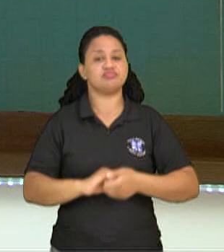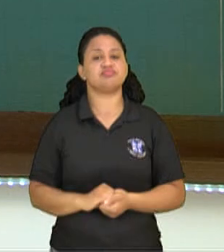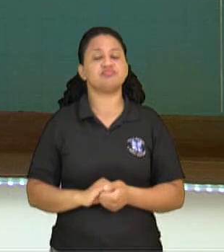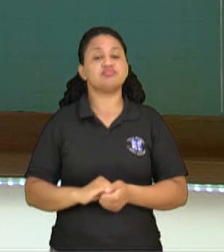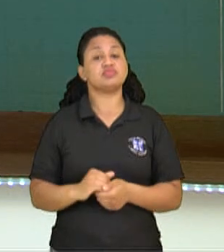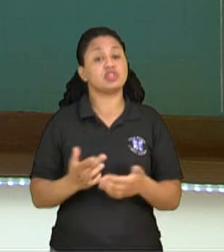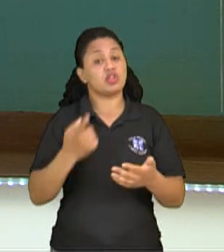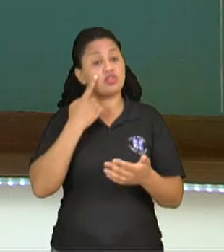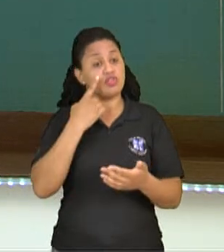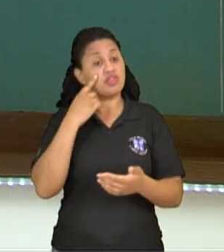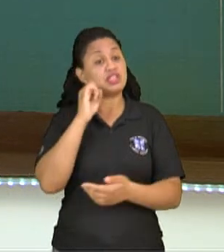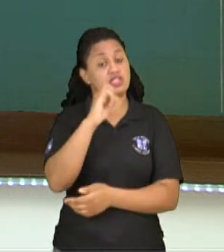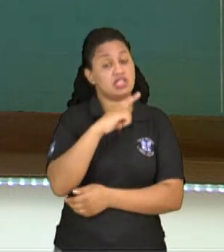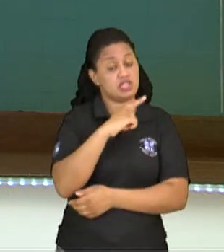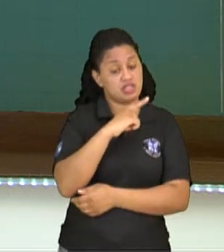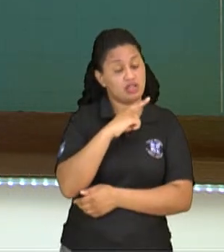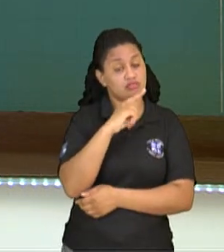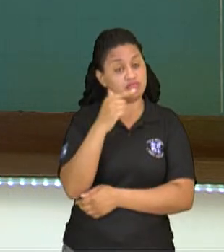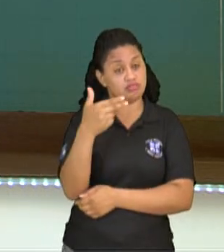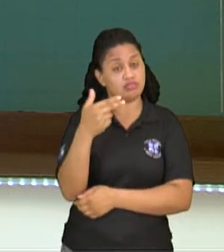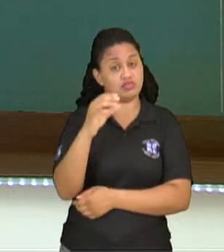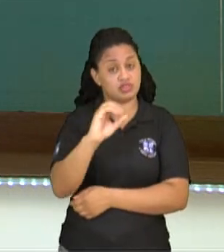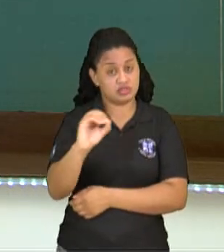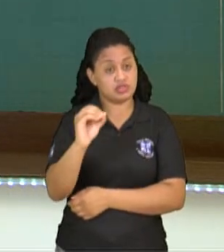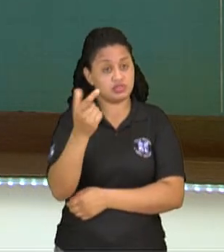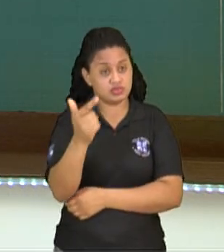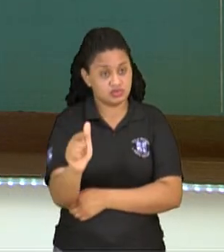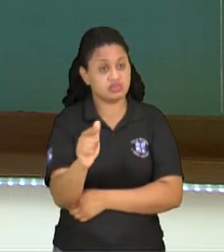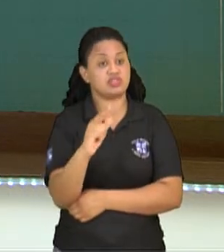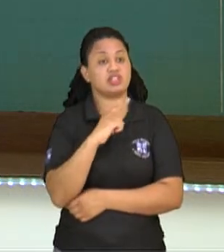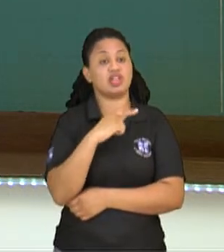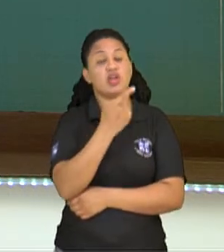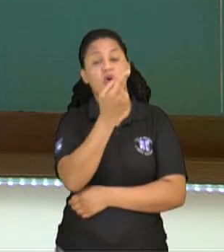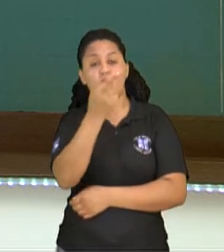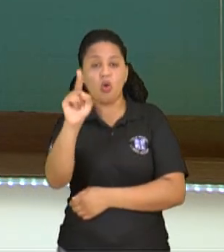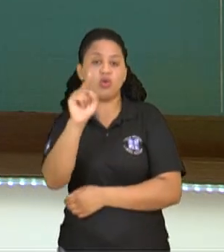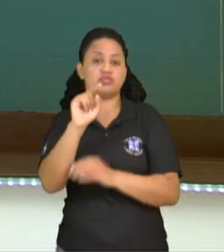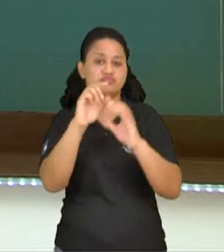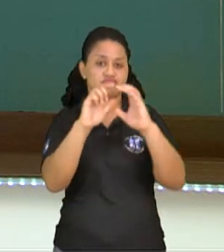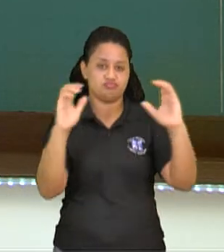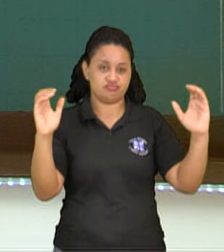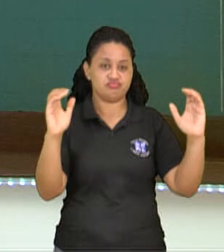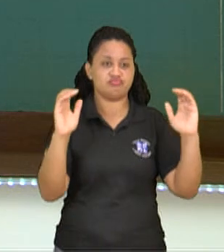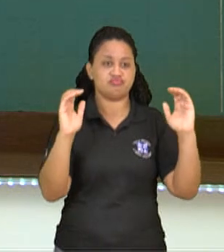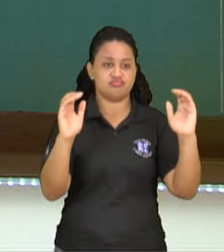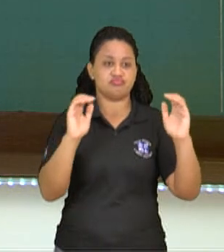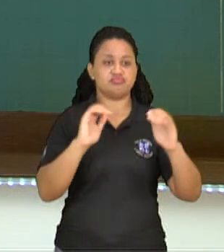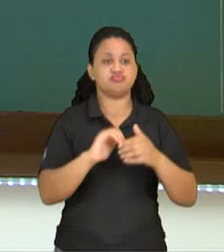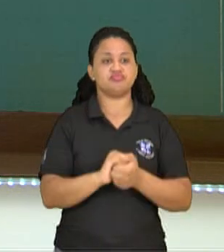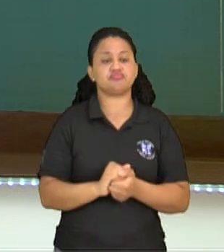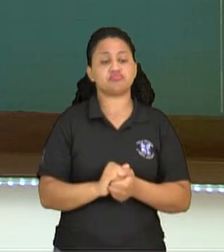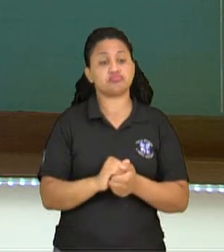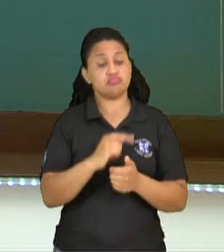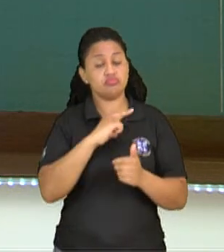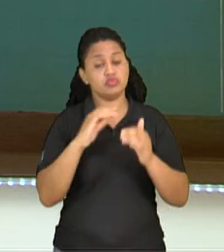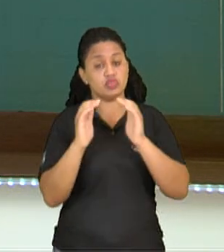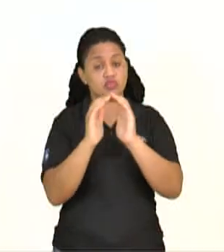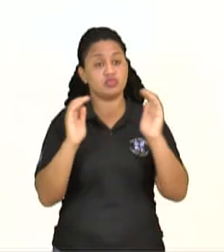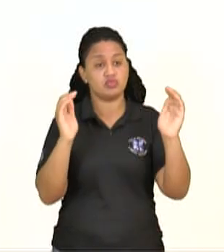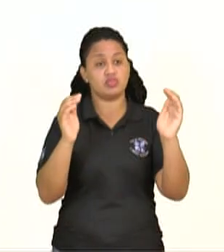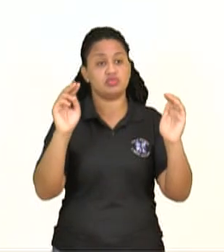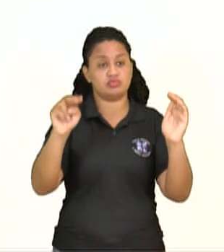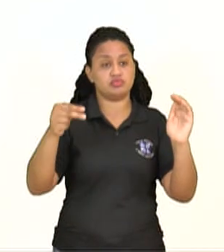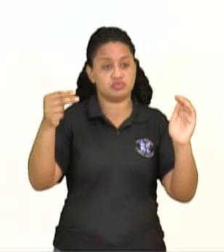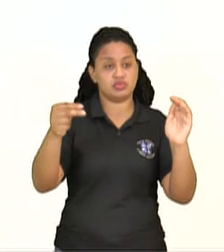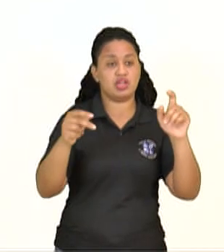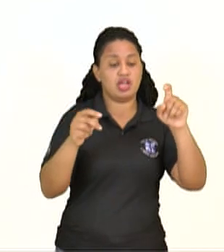aí se existirem, né, esses zeros novamente. A gente tem aqui uma outra equação, né? Função, né? Que no caso do segundo grau,